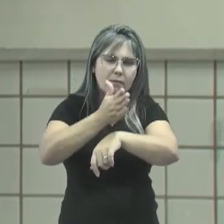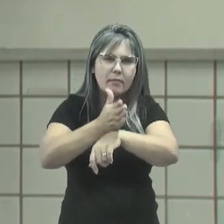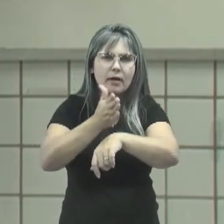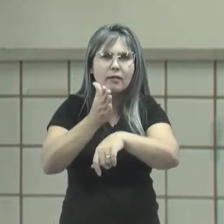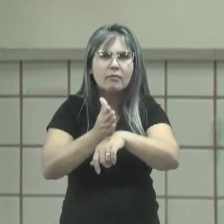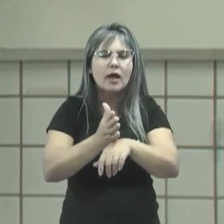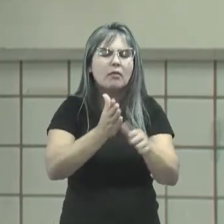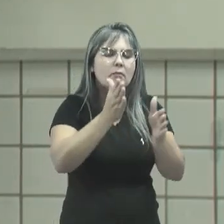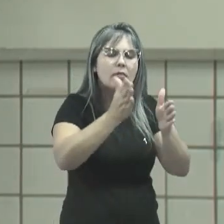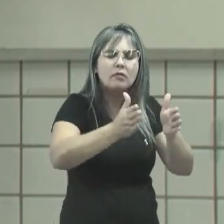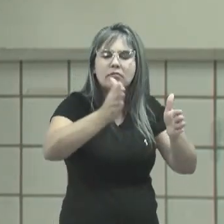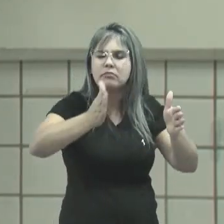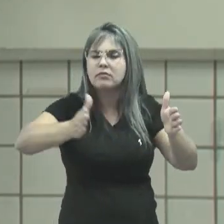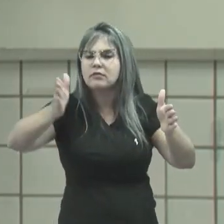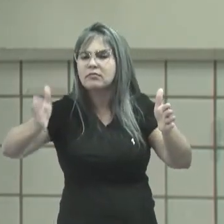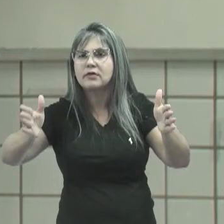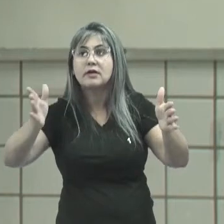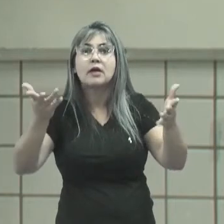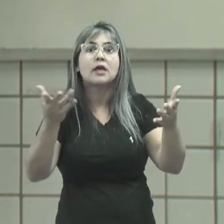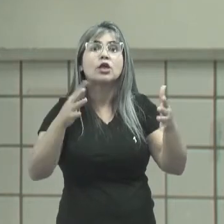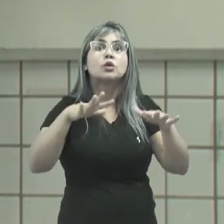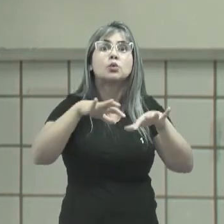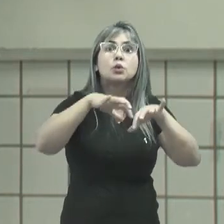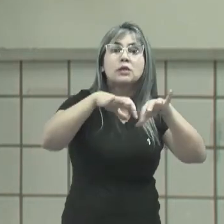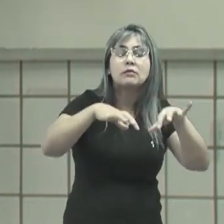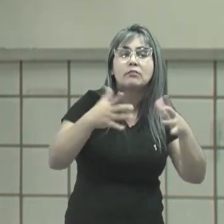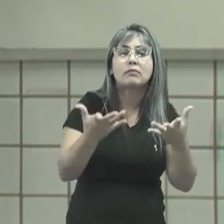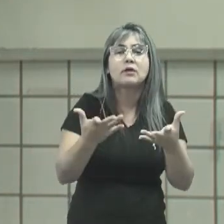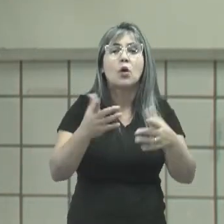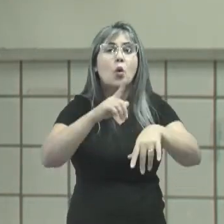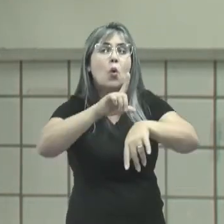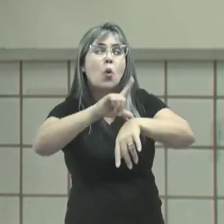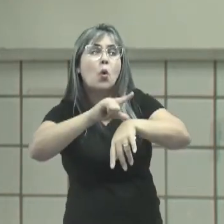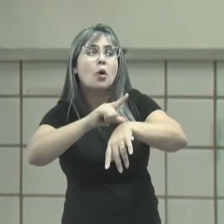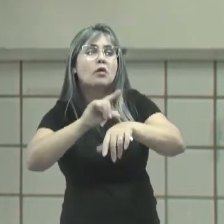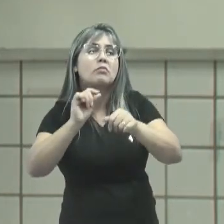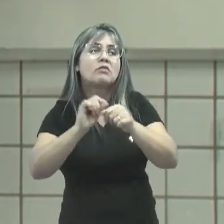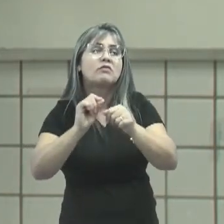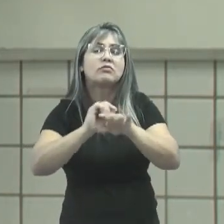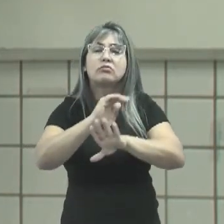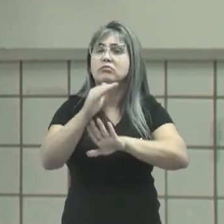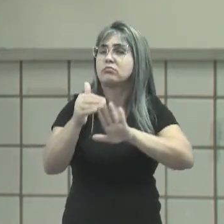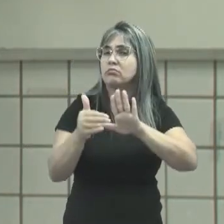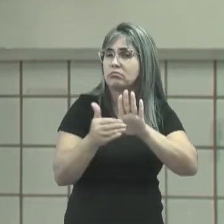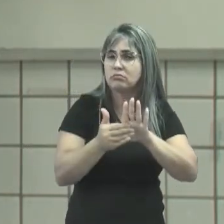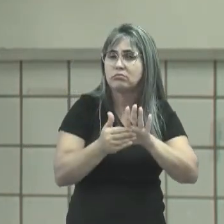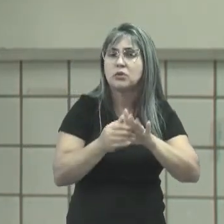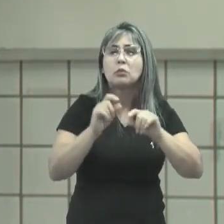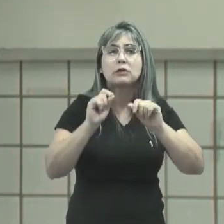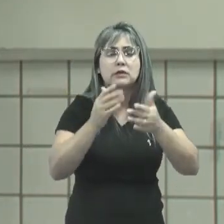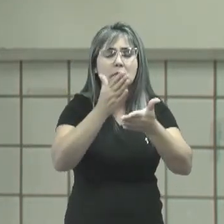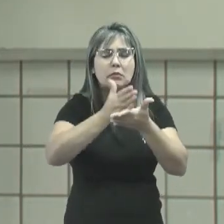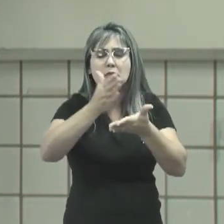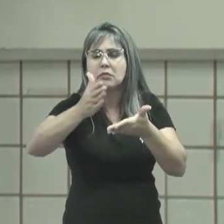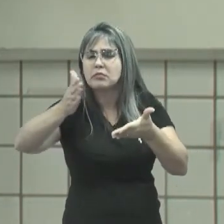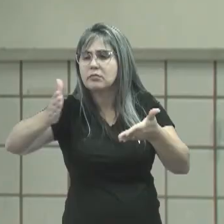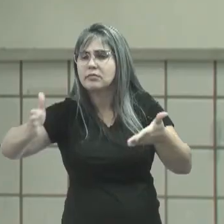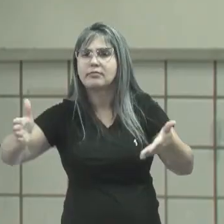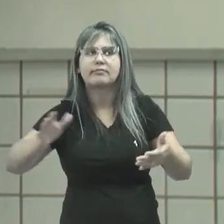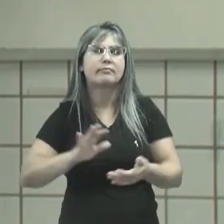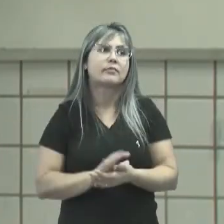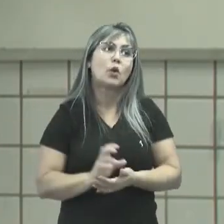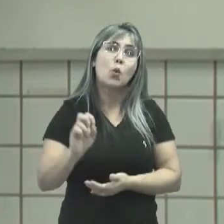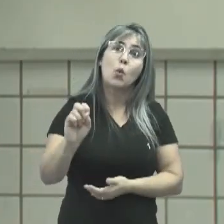tem um limite de atividade, você termina prejudicando as pessoas. Viu? E aí você tem problema com, por exemplo,